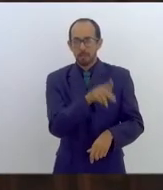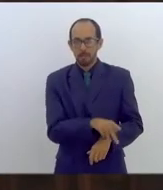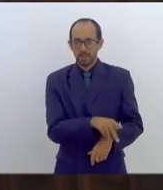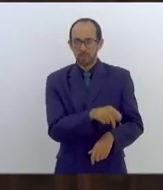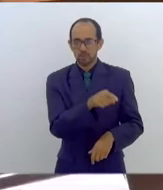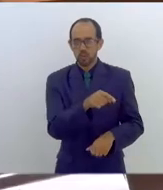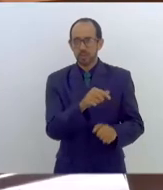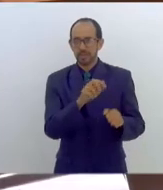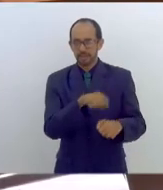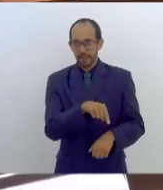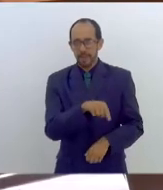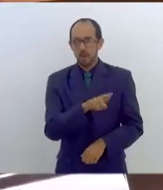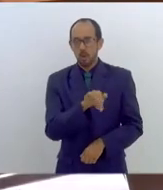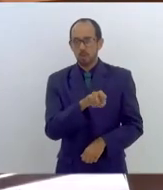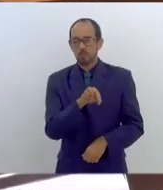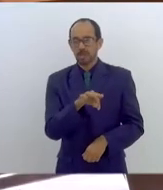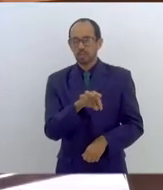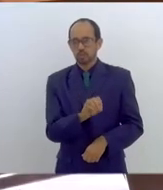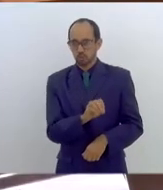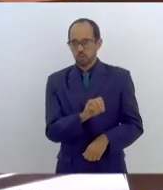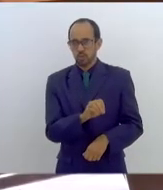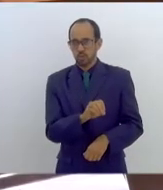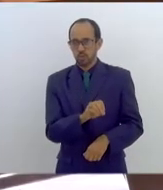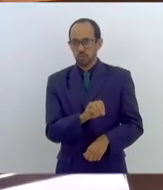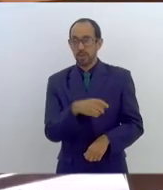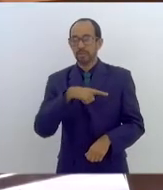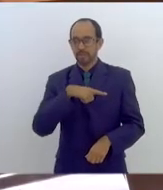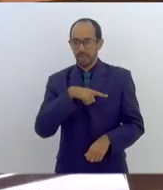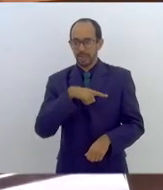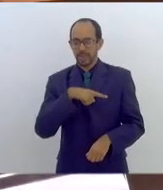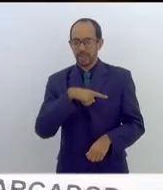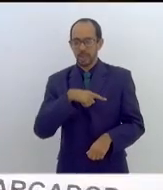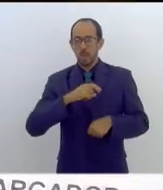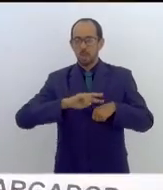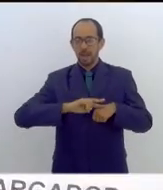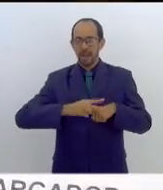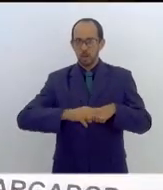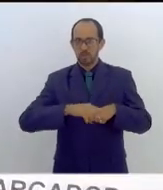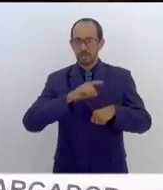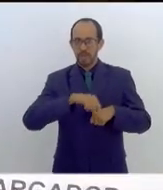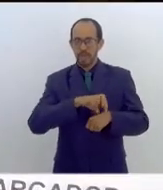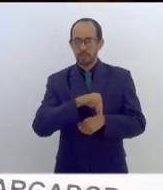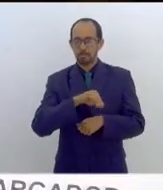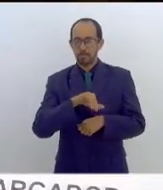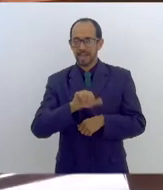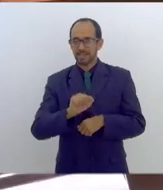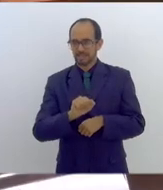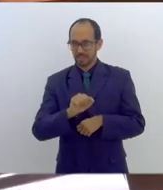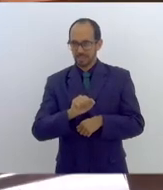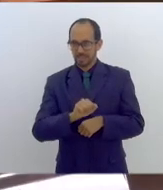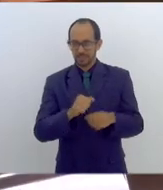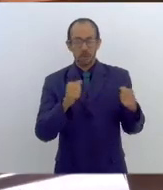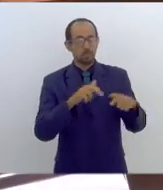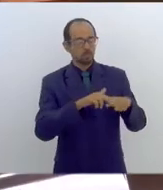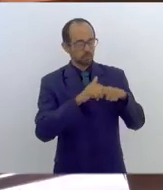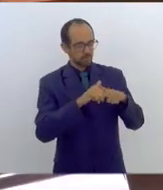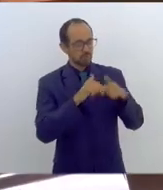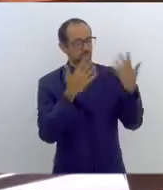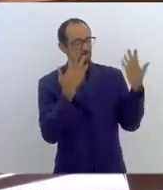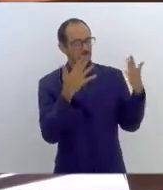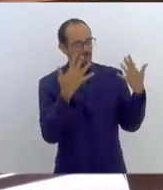romântico e o romantismo dele tem uma causa essa causa chama Márcia por isso ele parabenizo